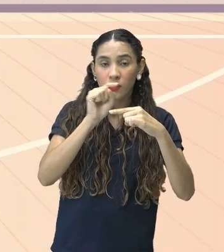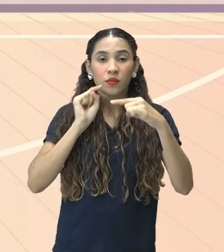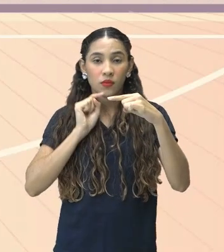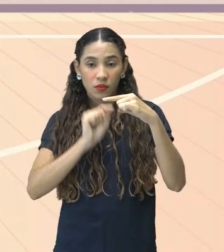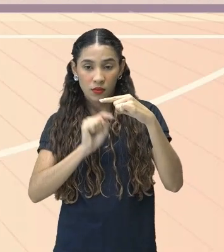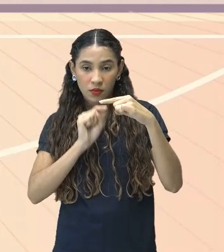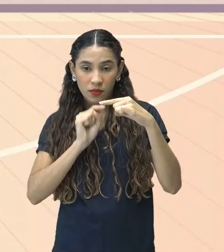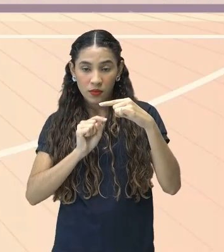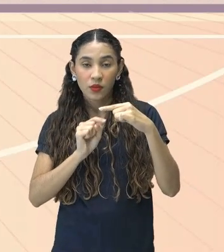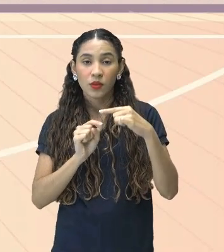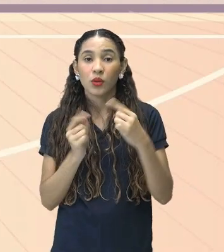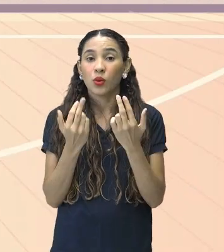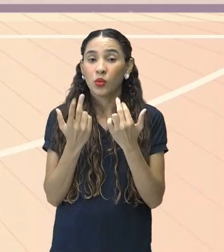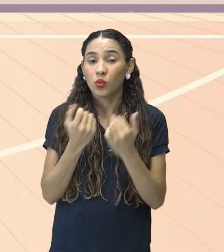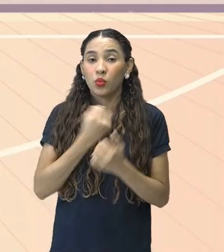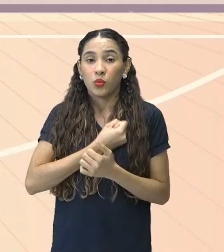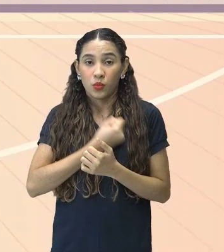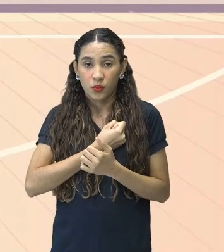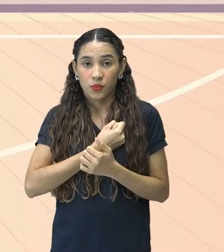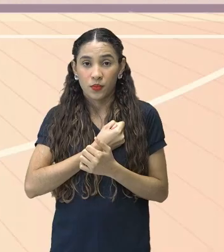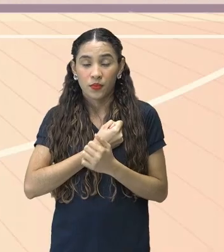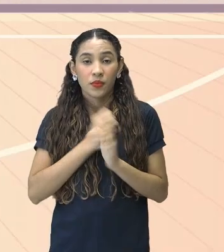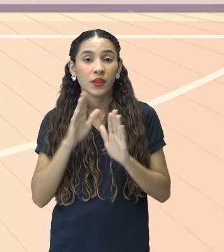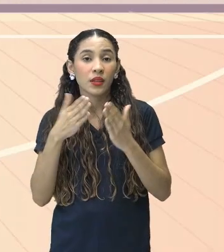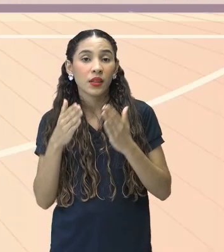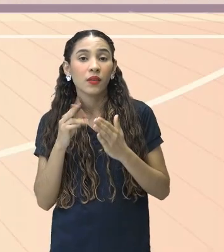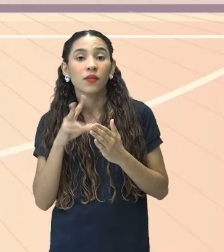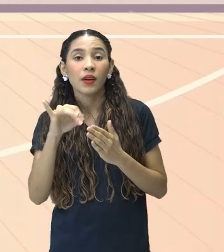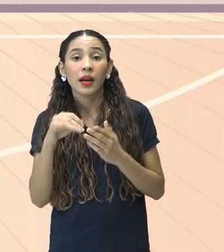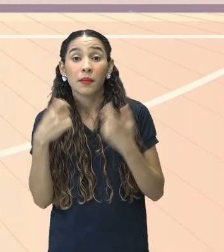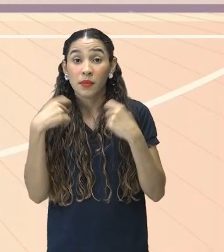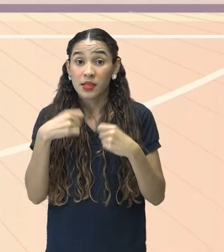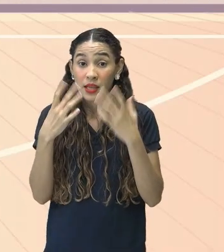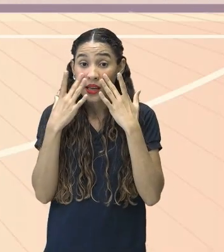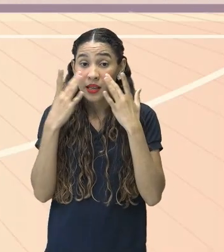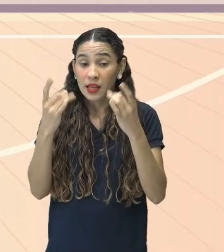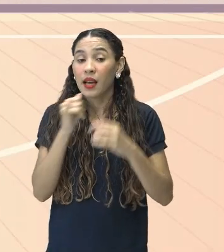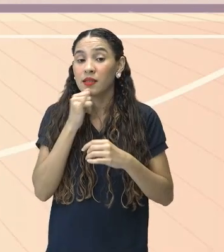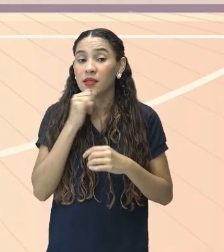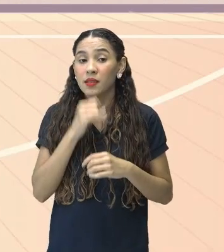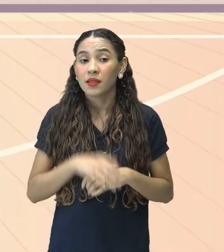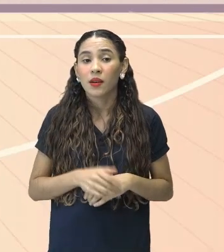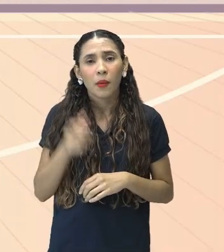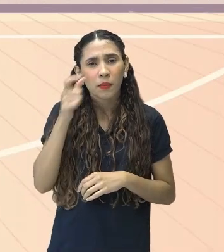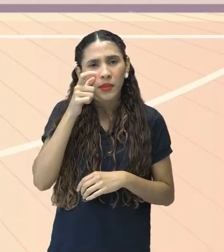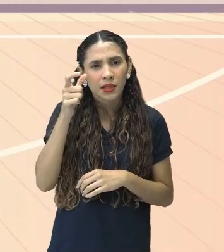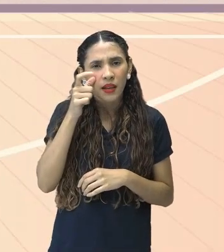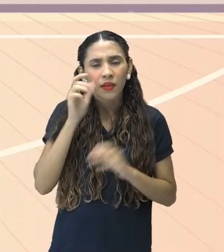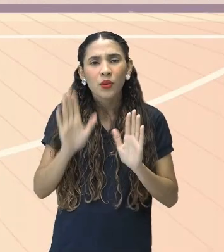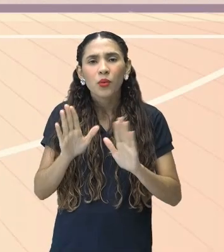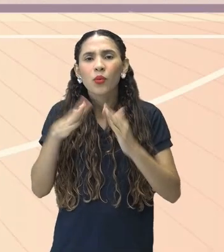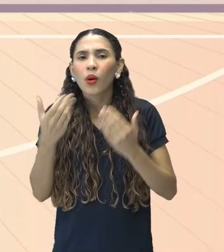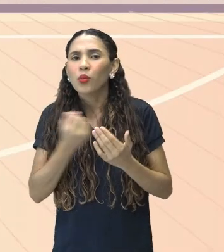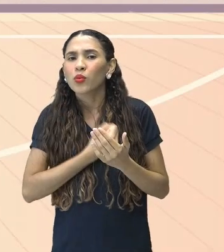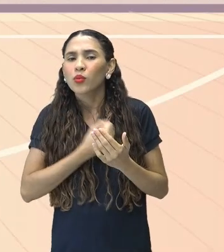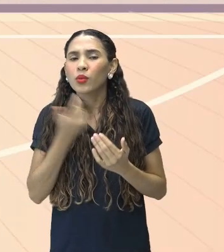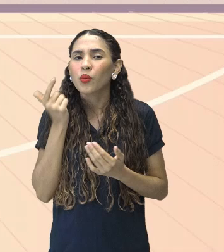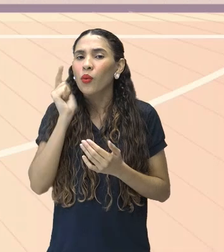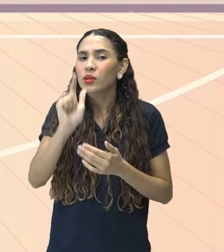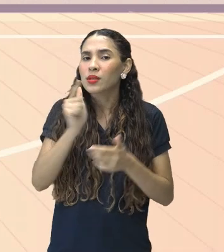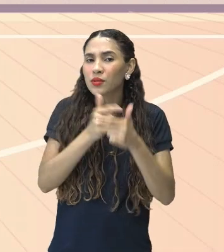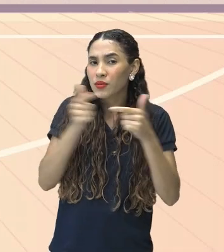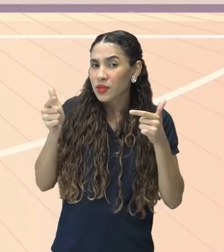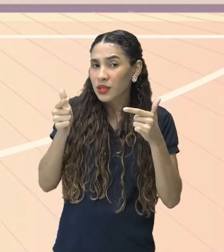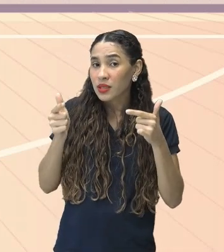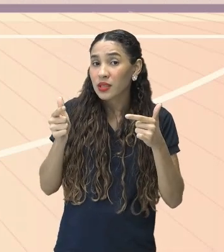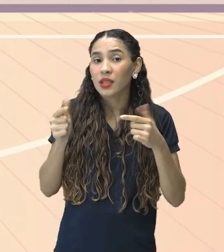denominador pelo mesmo número. Então, você vai ter que reparar aí, observe bem aí, qual é o número que eu consigo